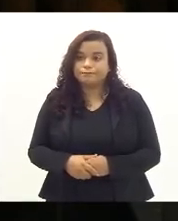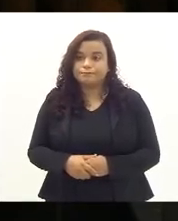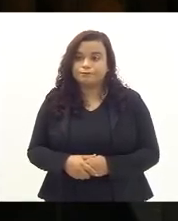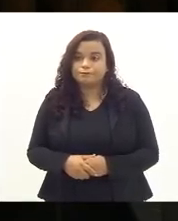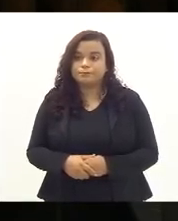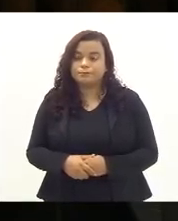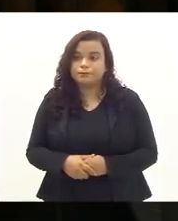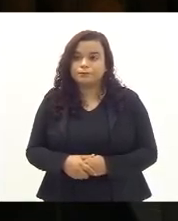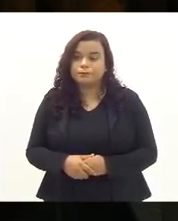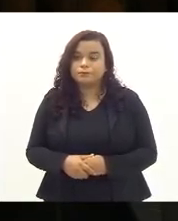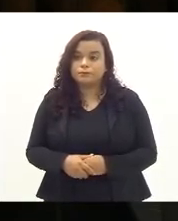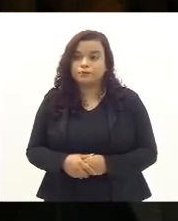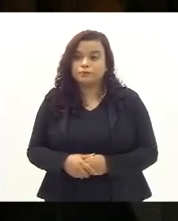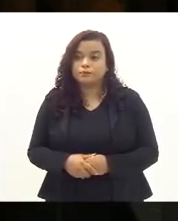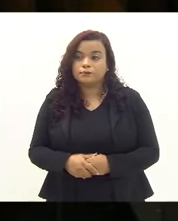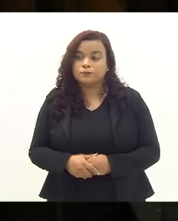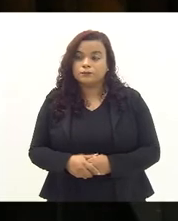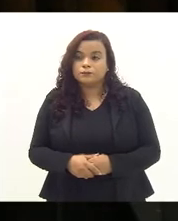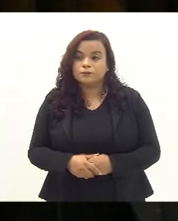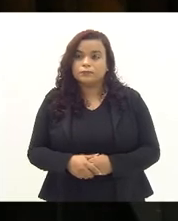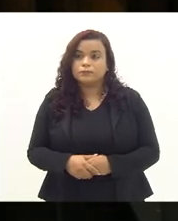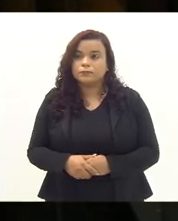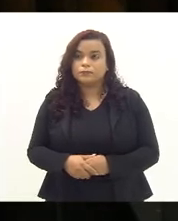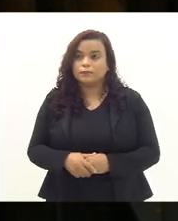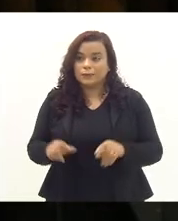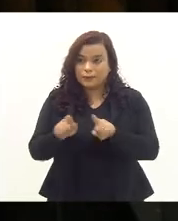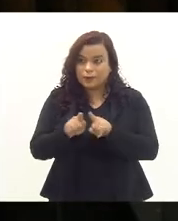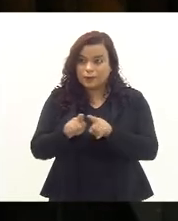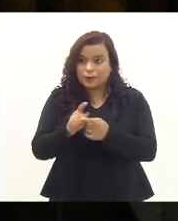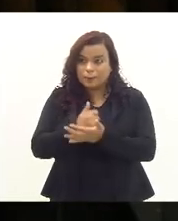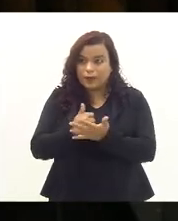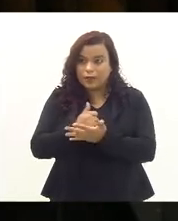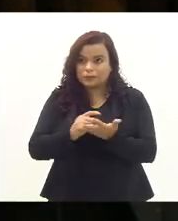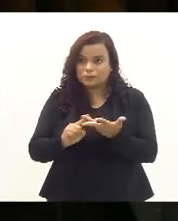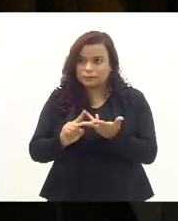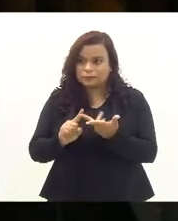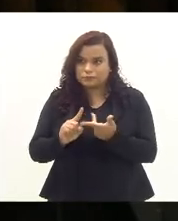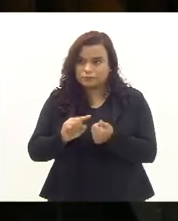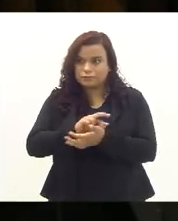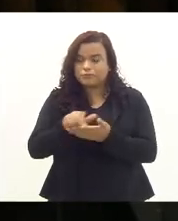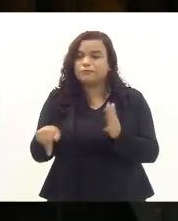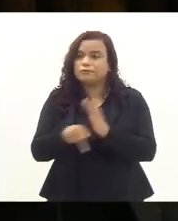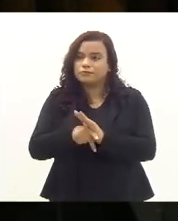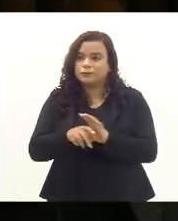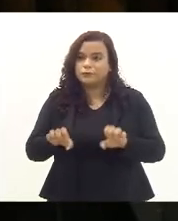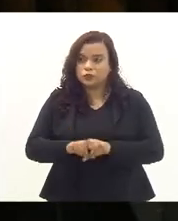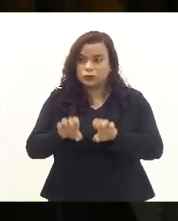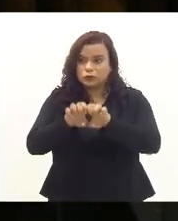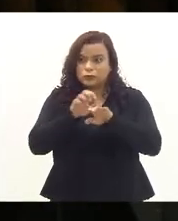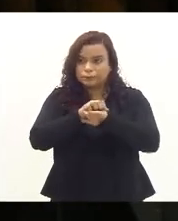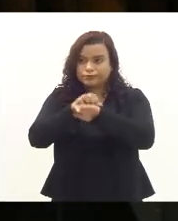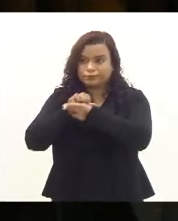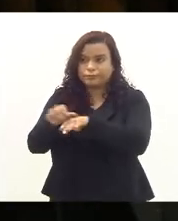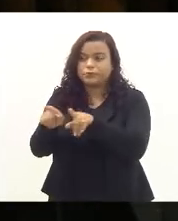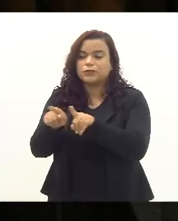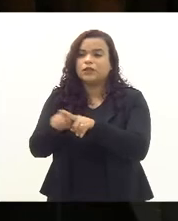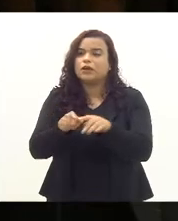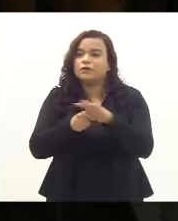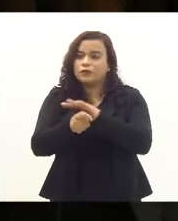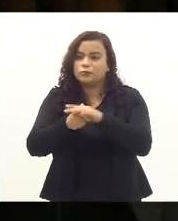tá bom o e aqueles eixos todos de infraestrutura investimento